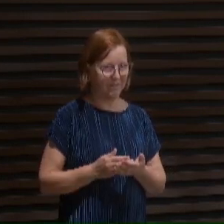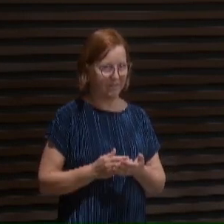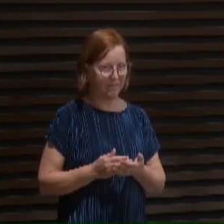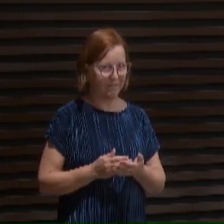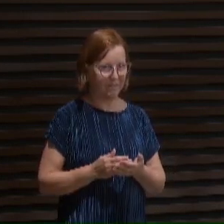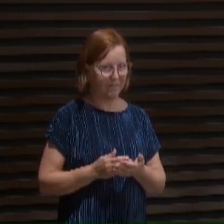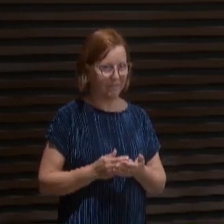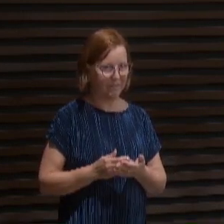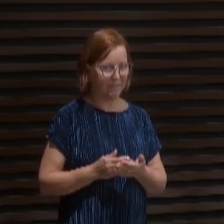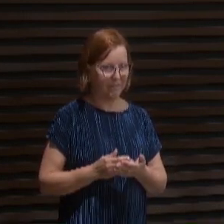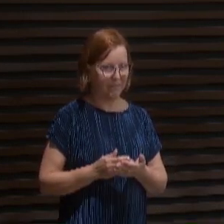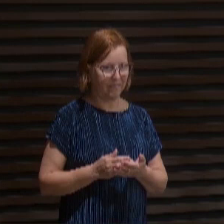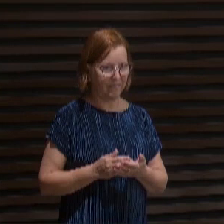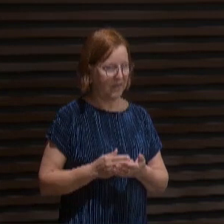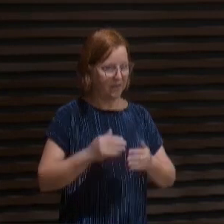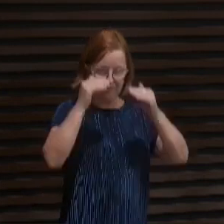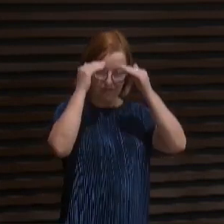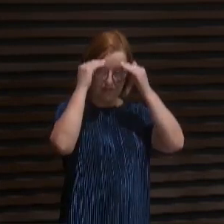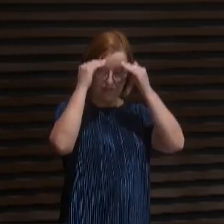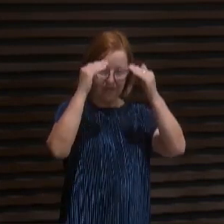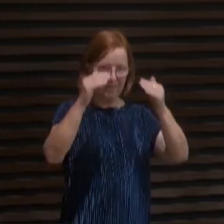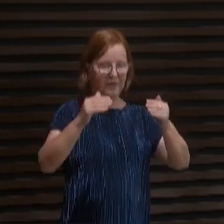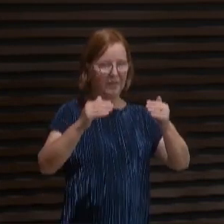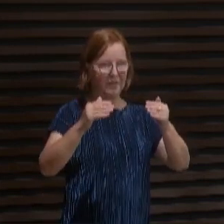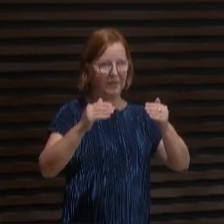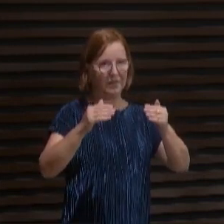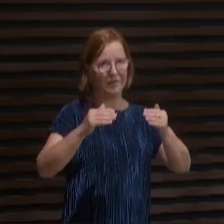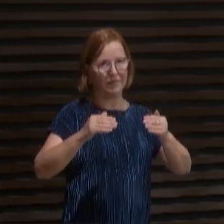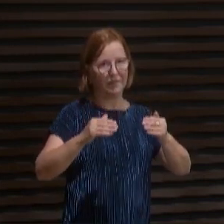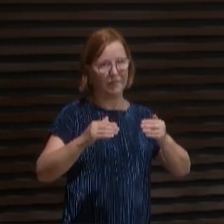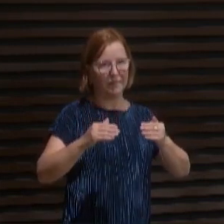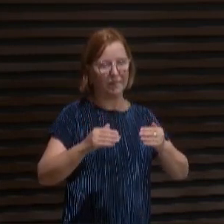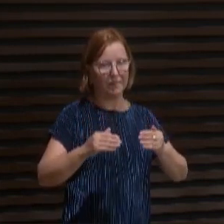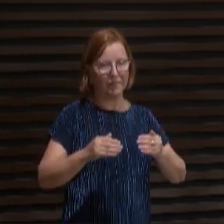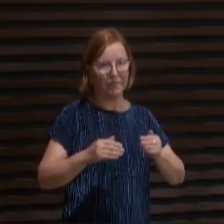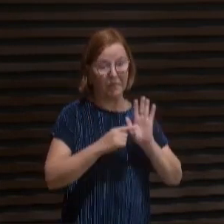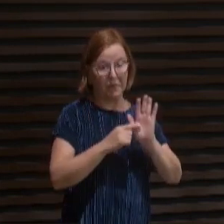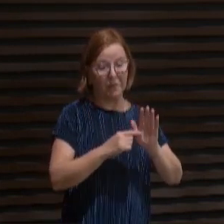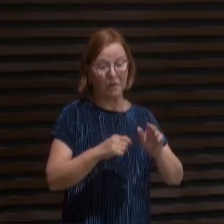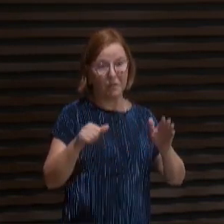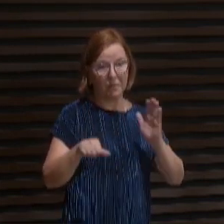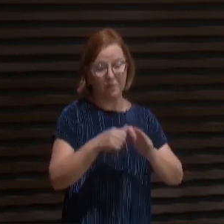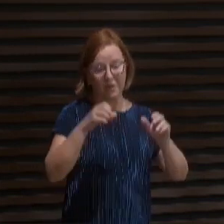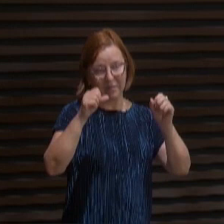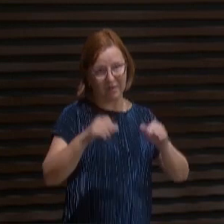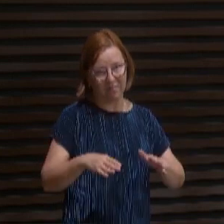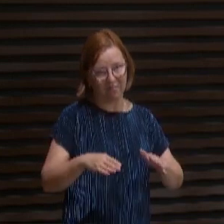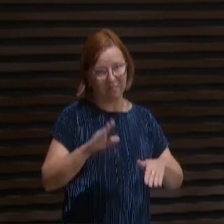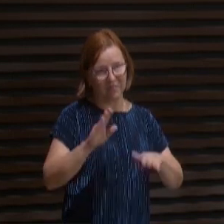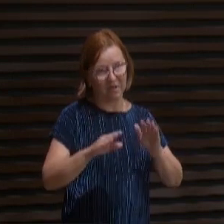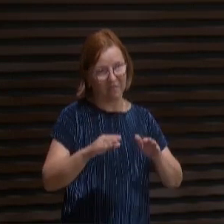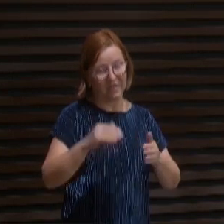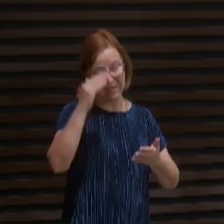nem andarem, nem atenderem à evidência do primeiro sinal, talvez crerão na evidência do